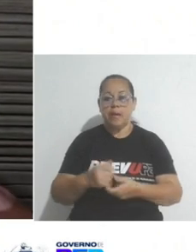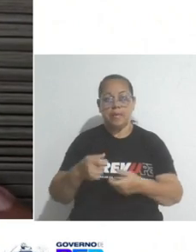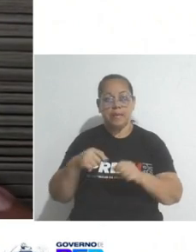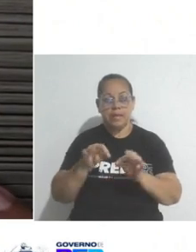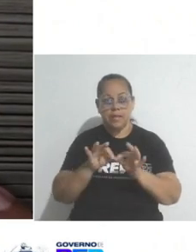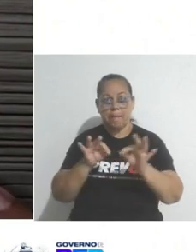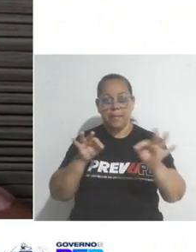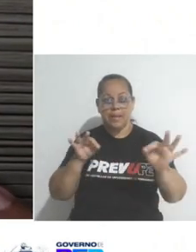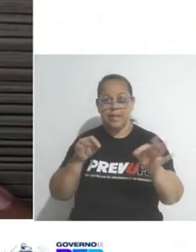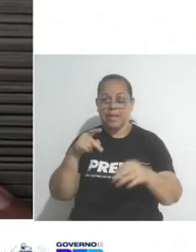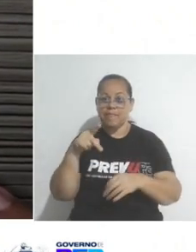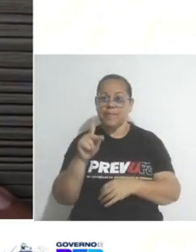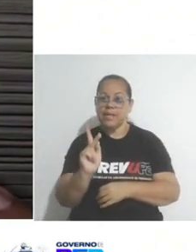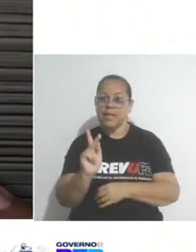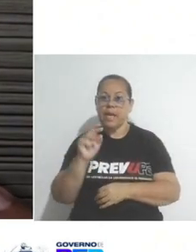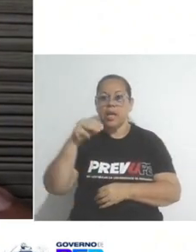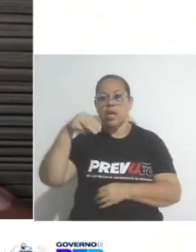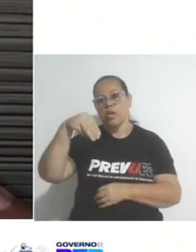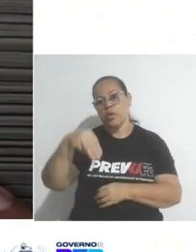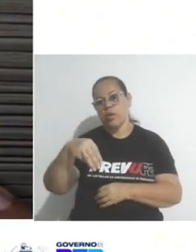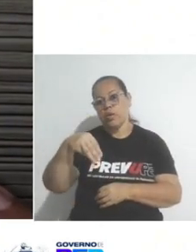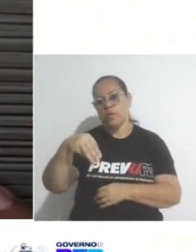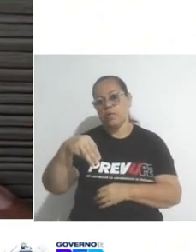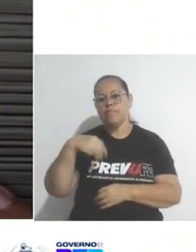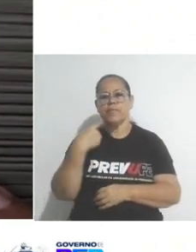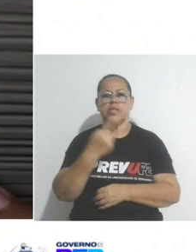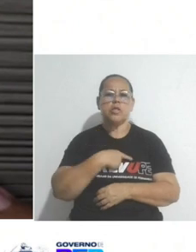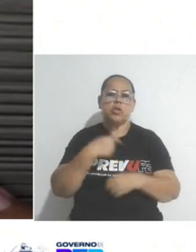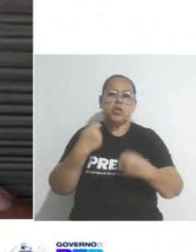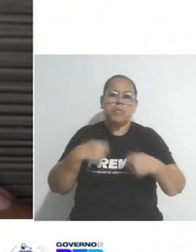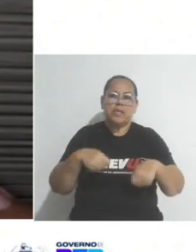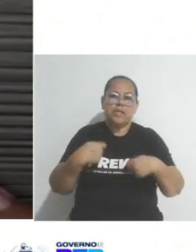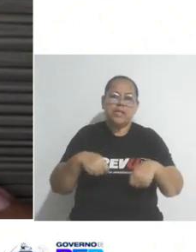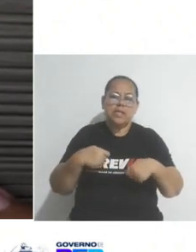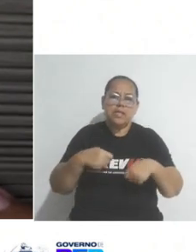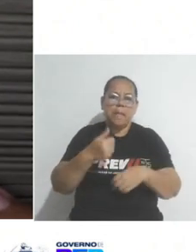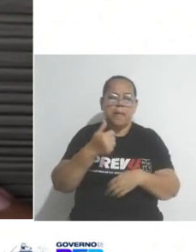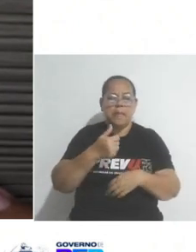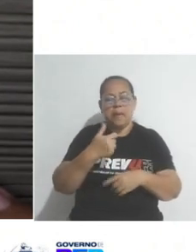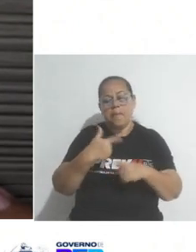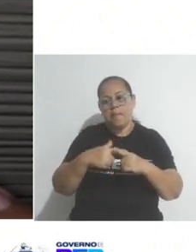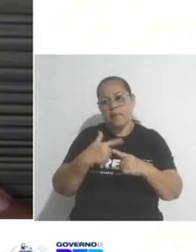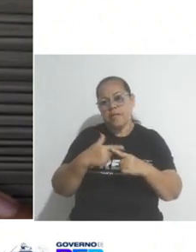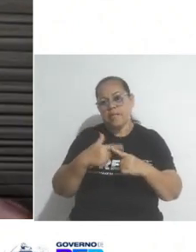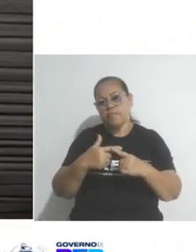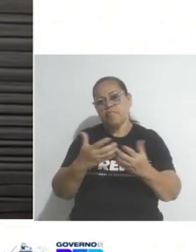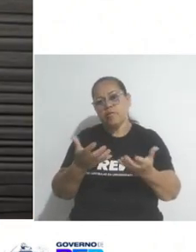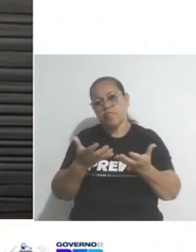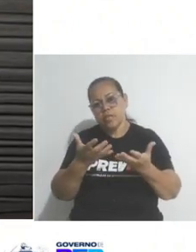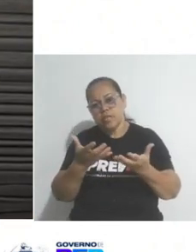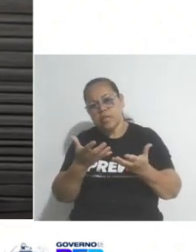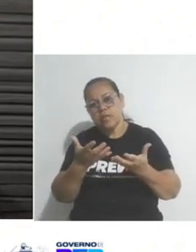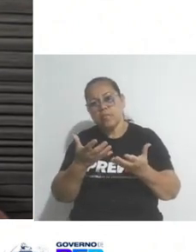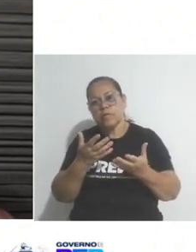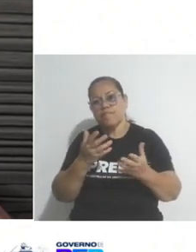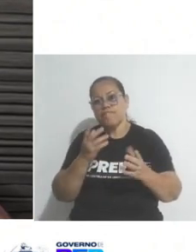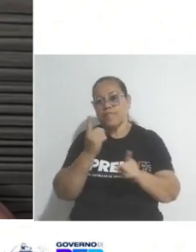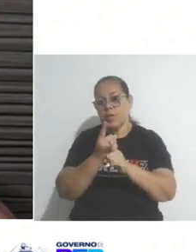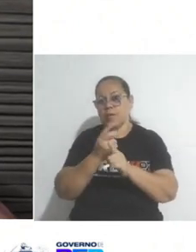quilômetros então o que a gente precisa primeiro já que a gente já quer trabalhar com o nosso resultado